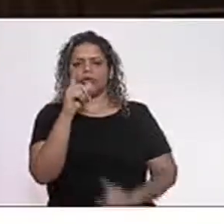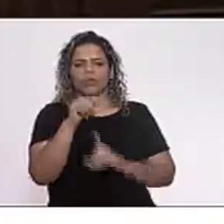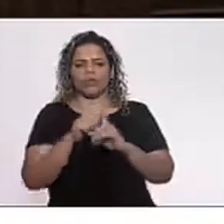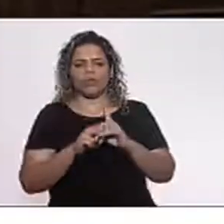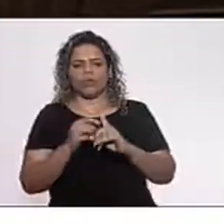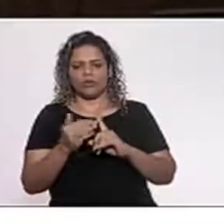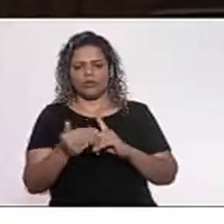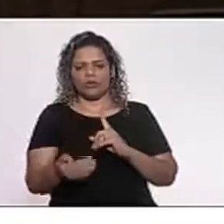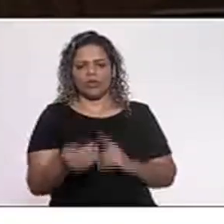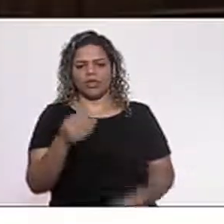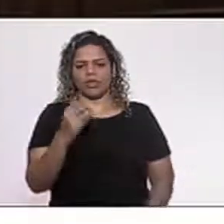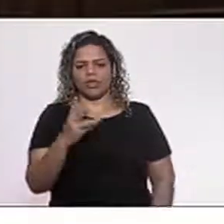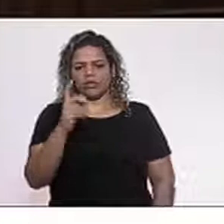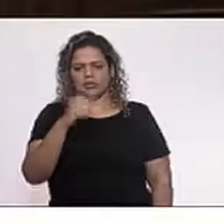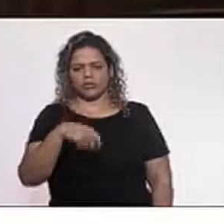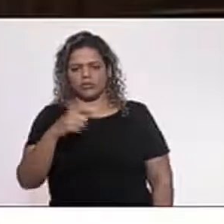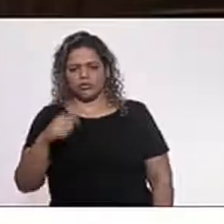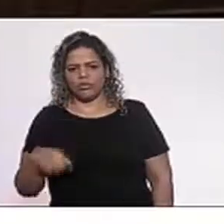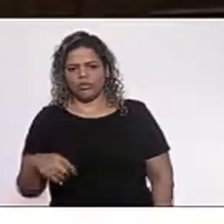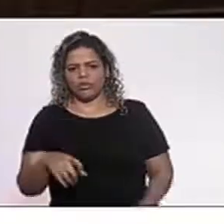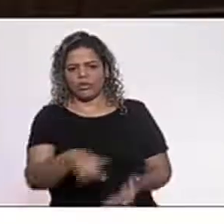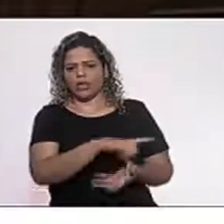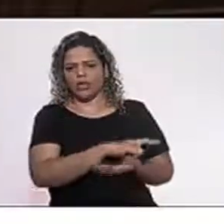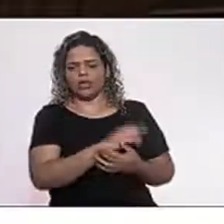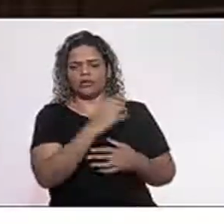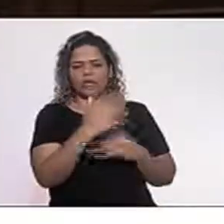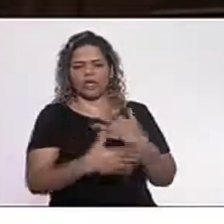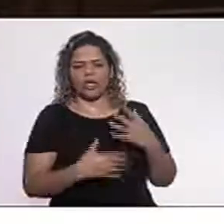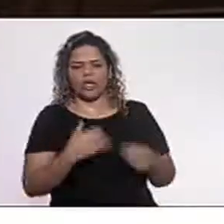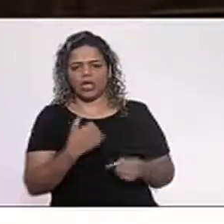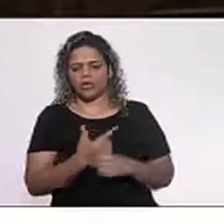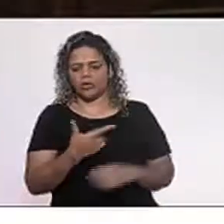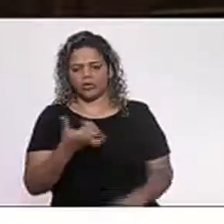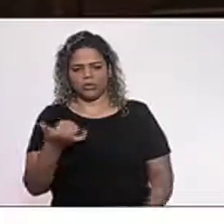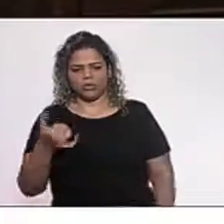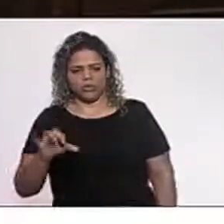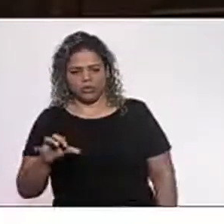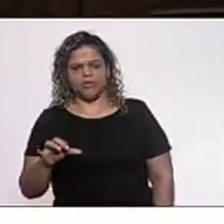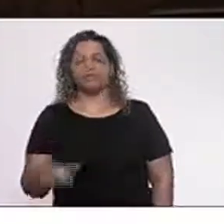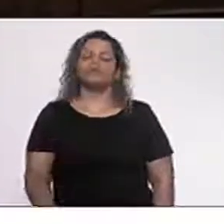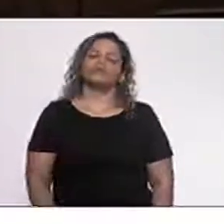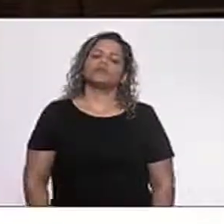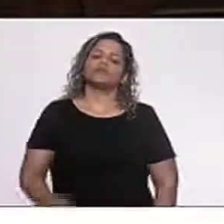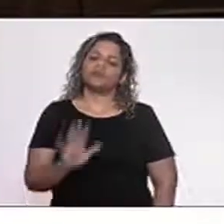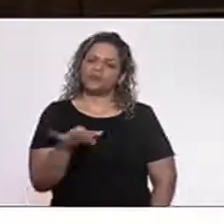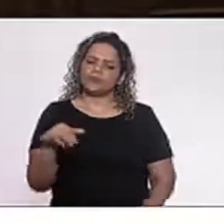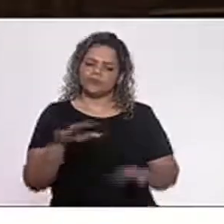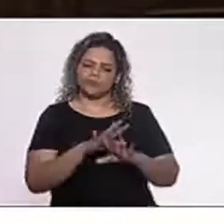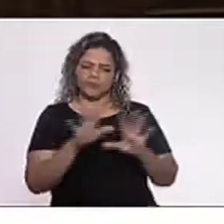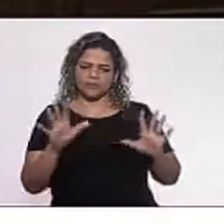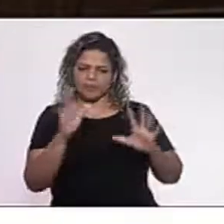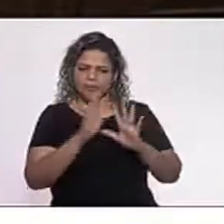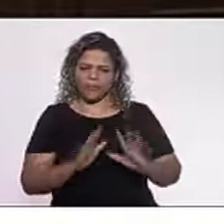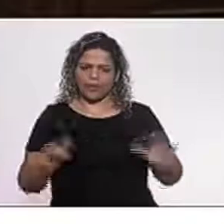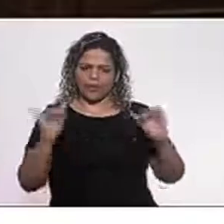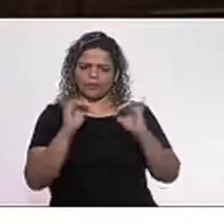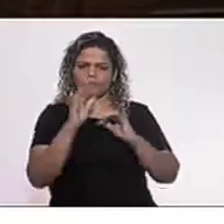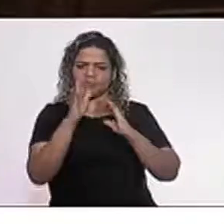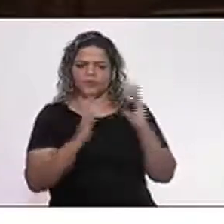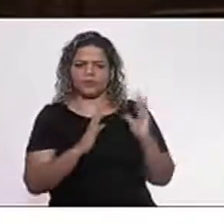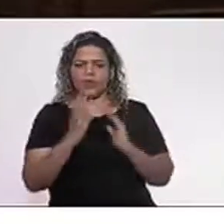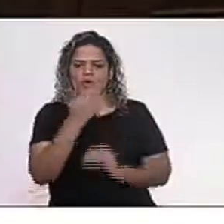vem, cerca de 3 meses antes do encerramento do ano letivo de 2019. Portanto, nesse quadro em que o governo